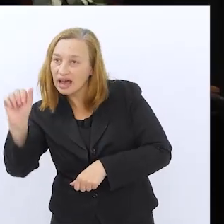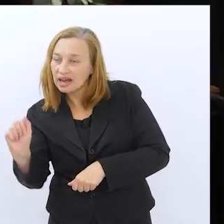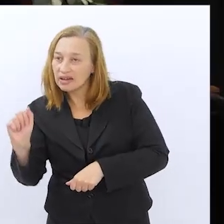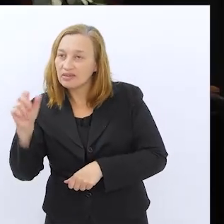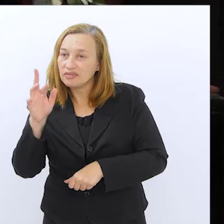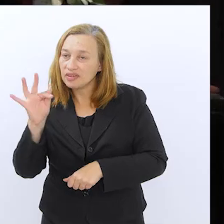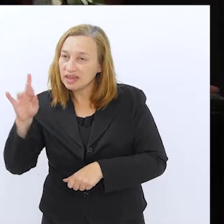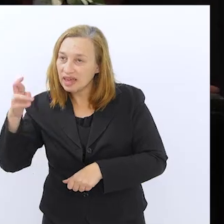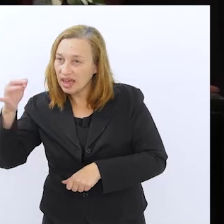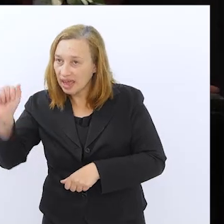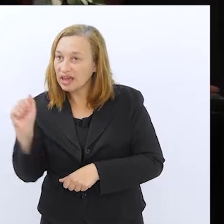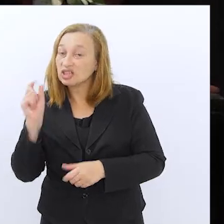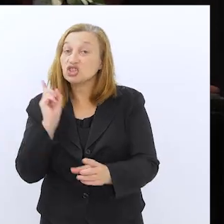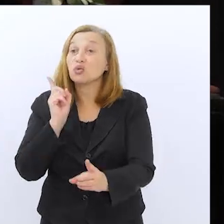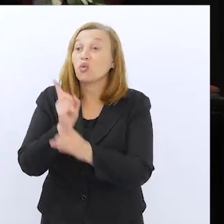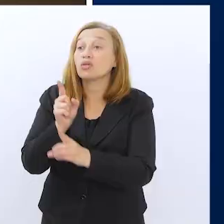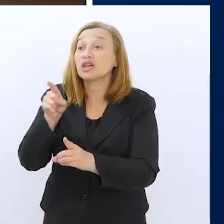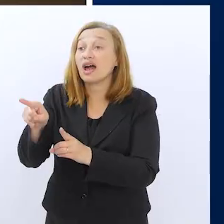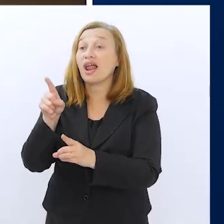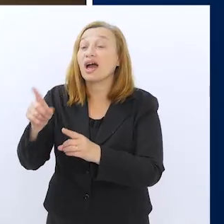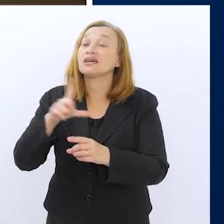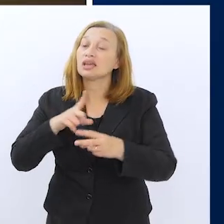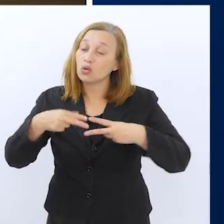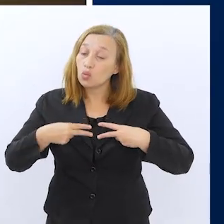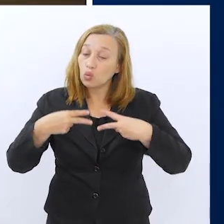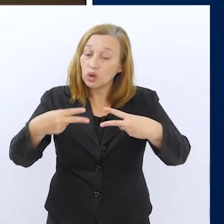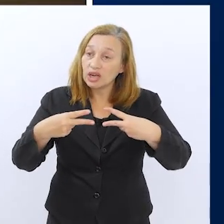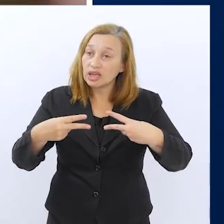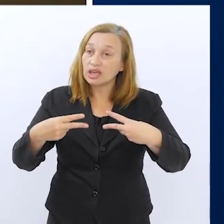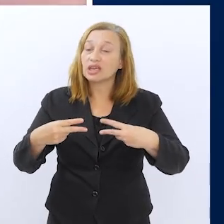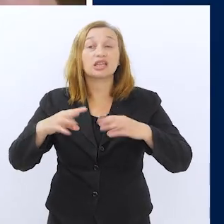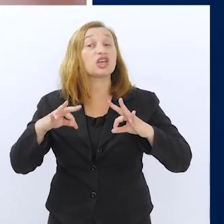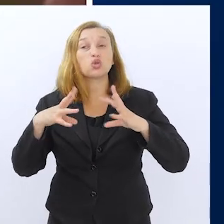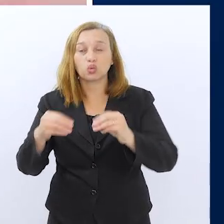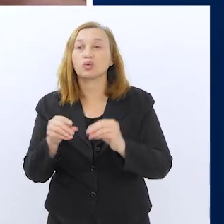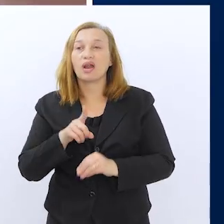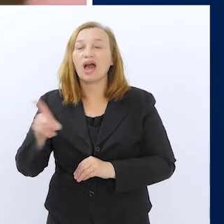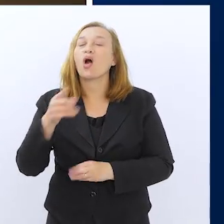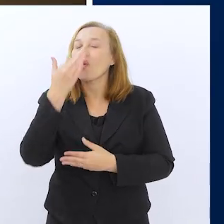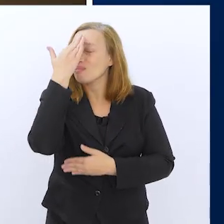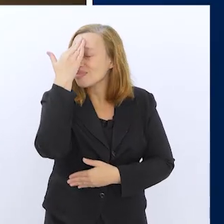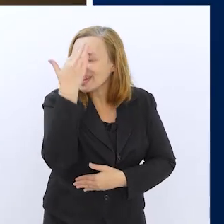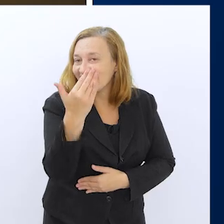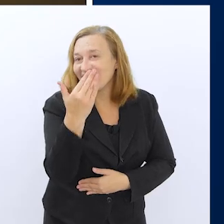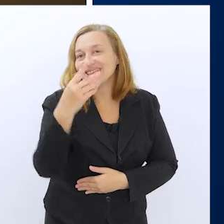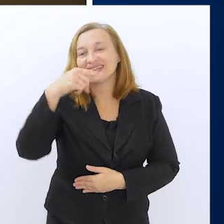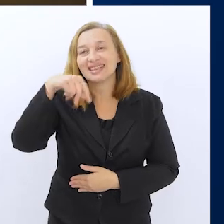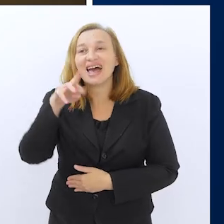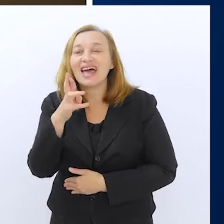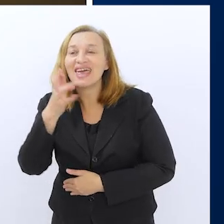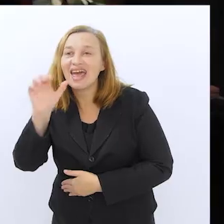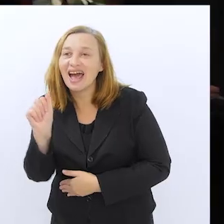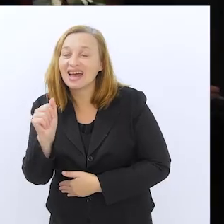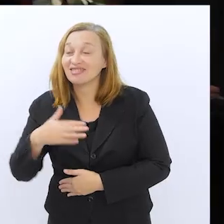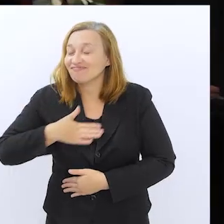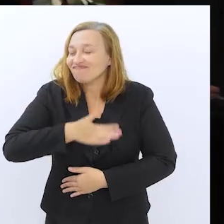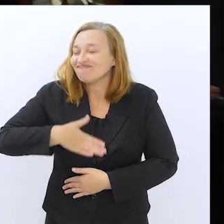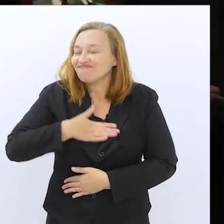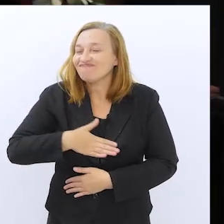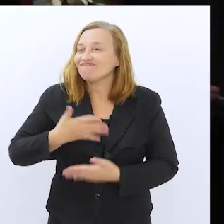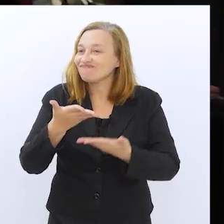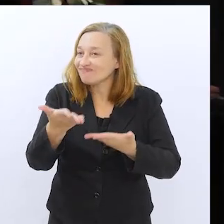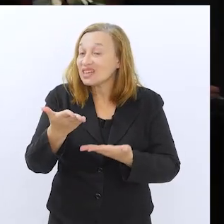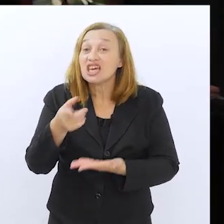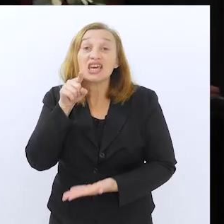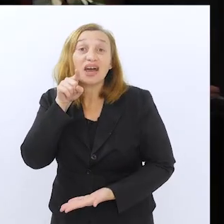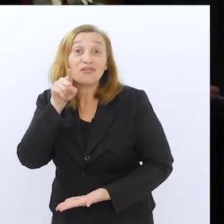Figueira, Nayara com Y, a gente te encontra, não é isso? Encontre, lá tem o link do consultório, tem tudo direitinho. Muito obrigada,